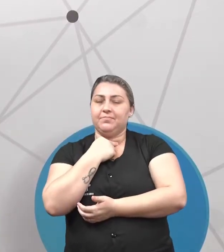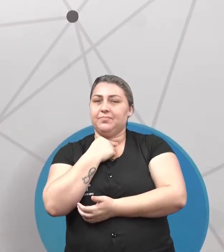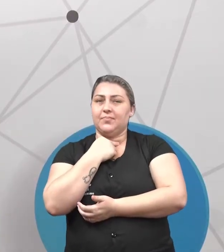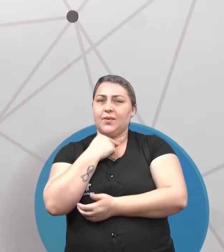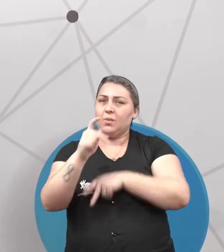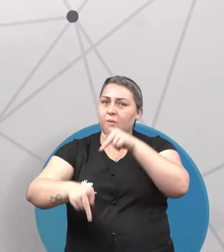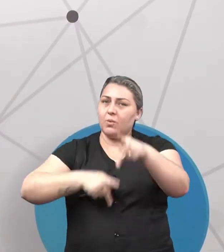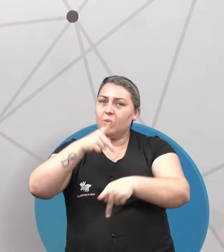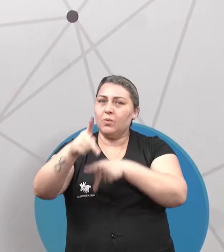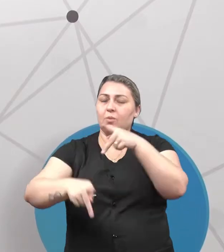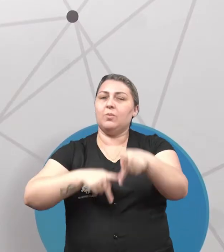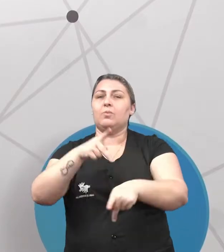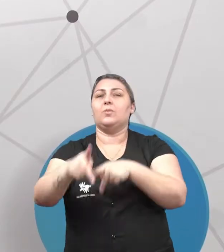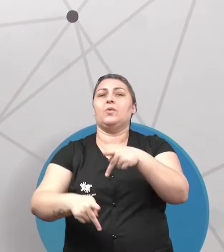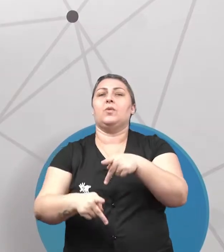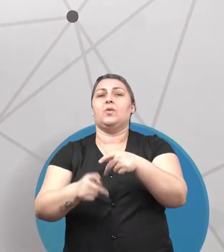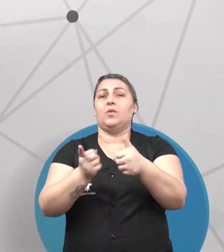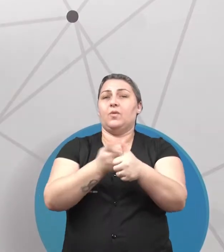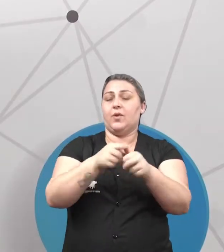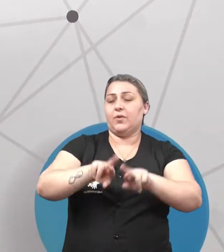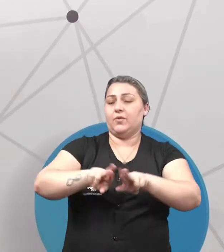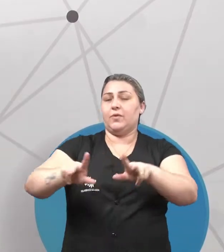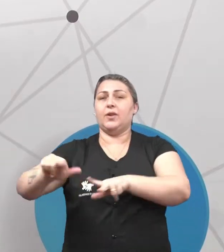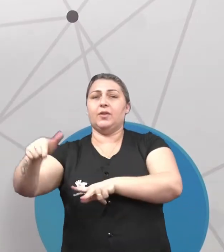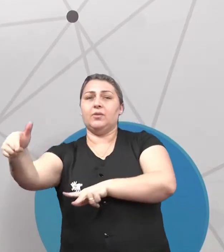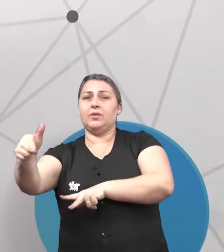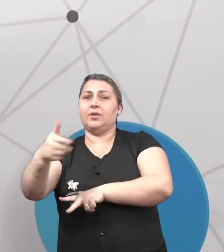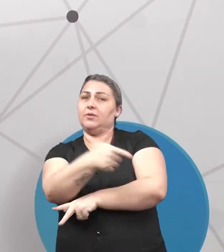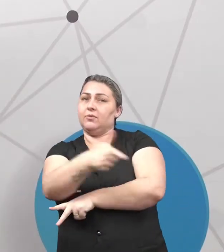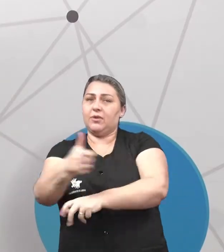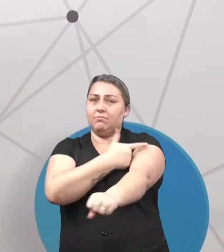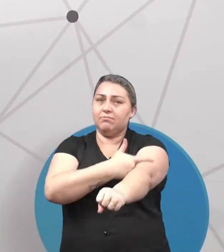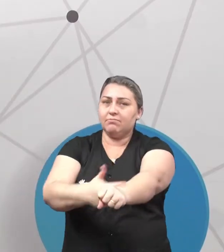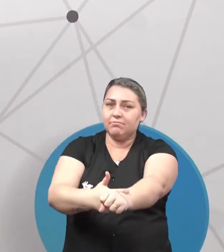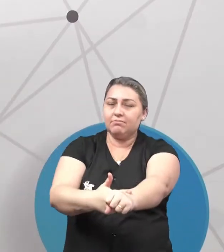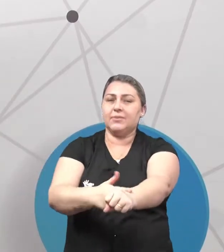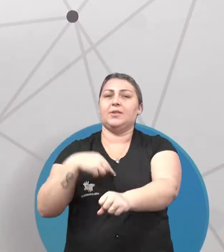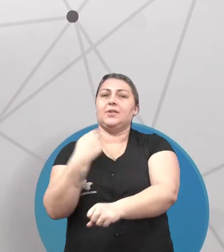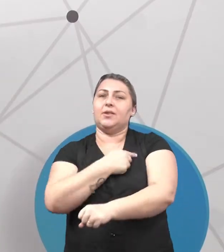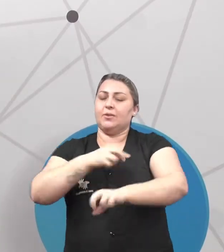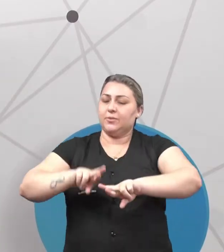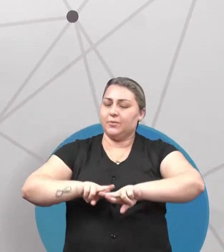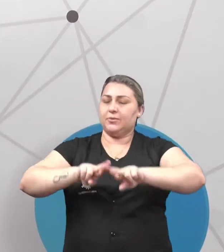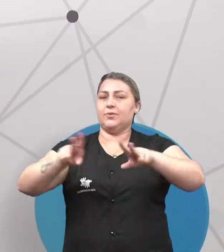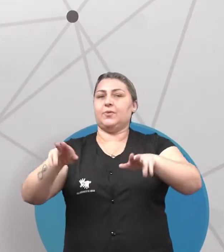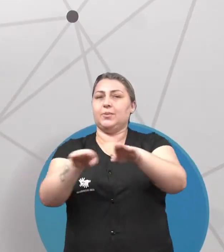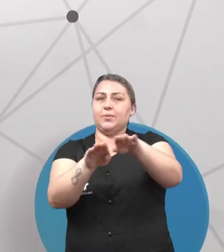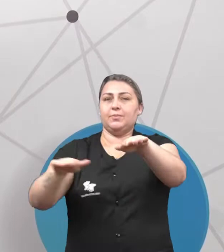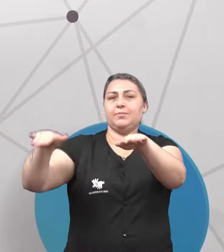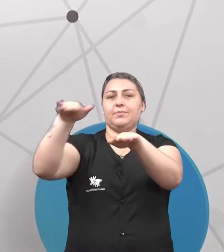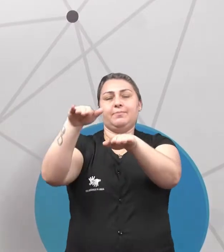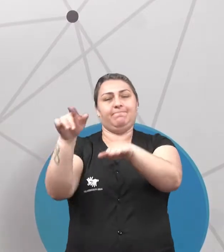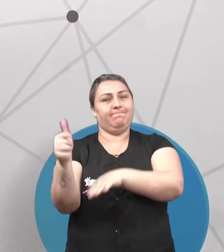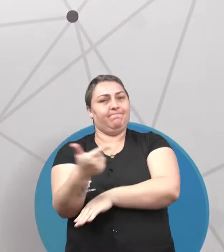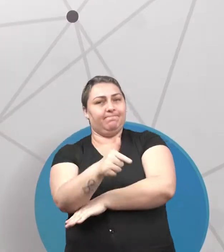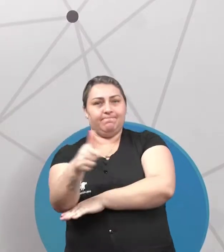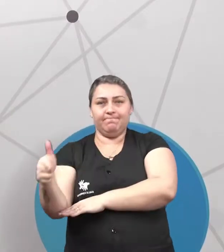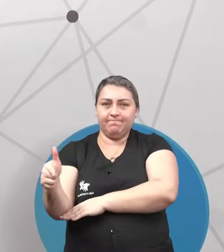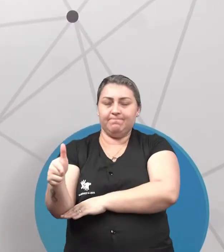povo civilizado é uma coisa e um não civilizado é outro, como se a gente tivesse a diferença de superioridade. Não, a gente